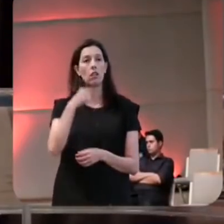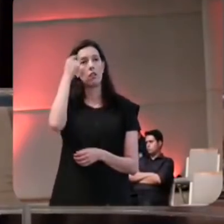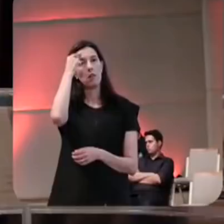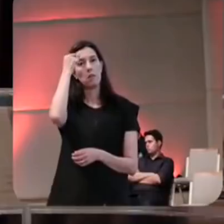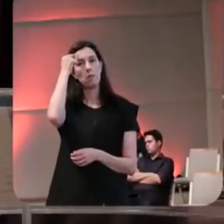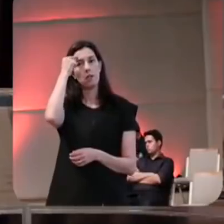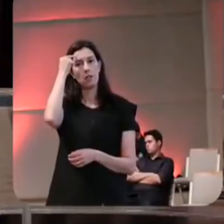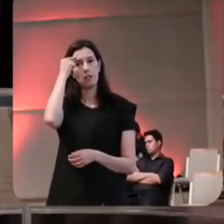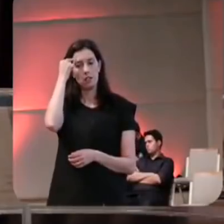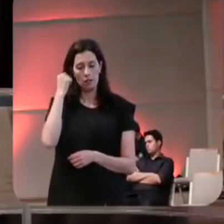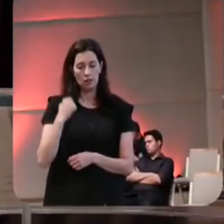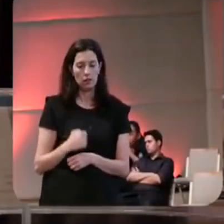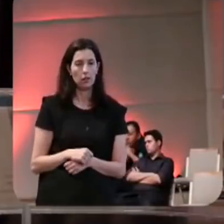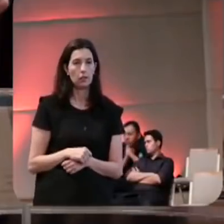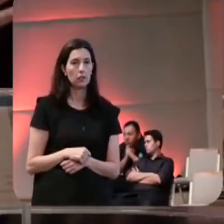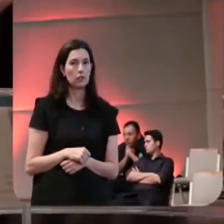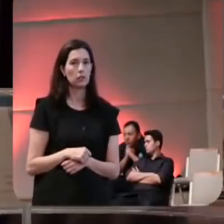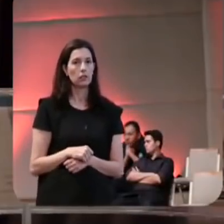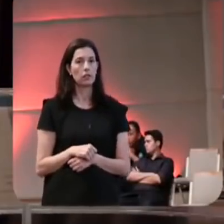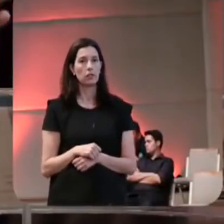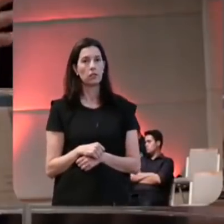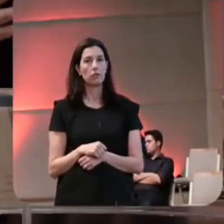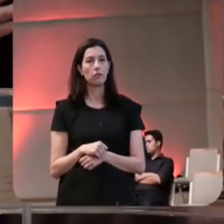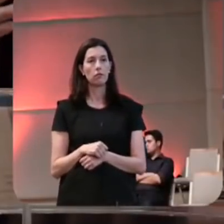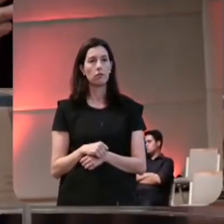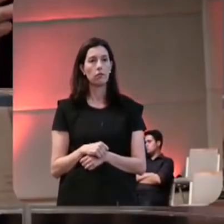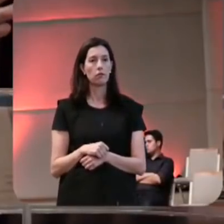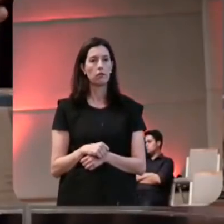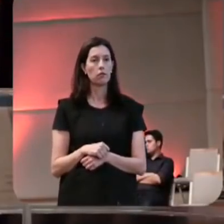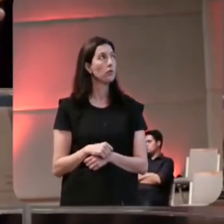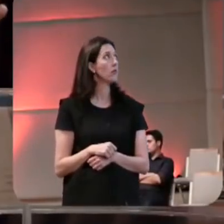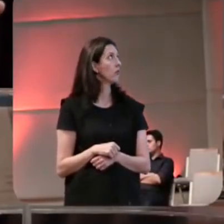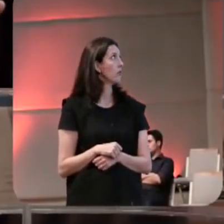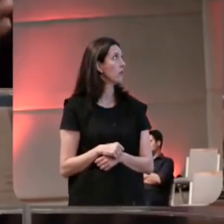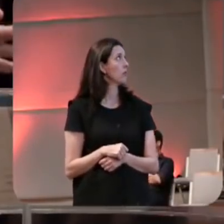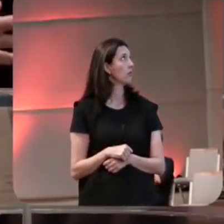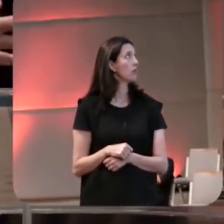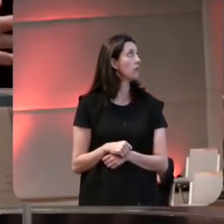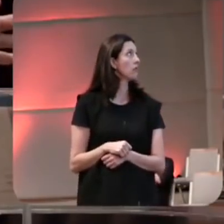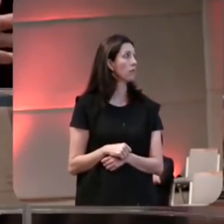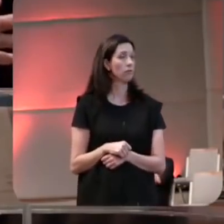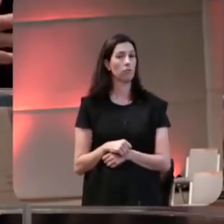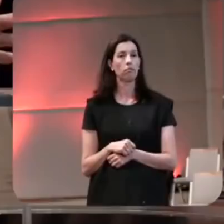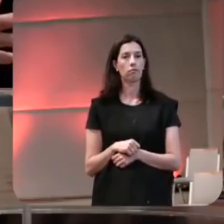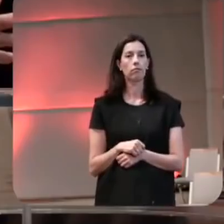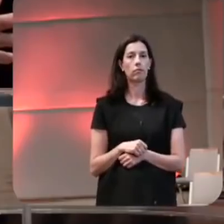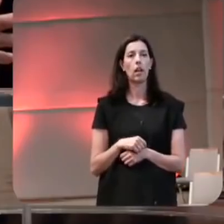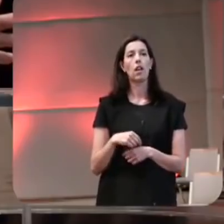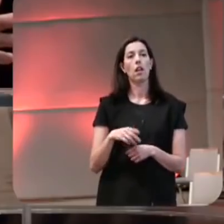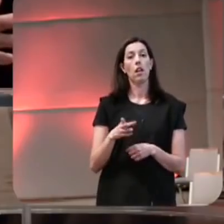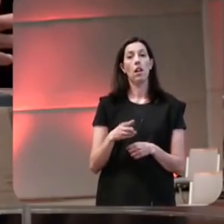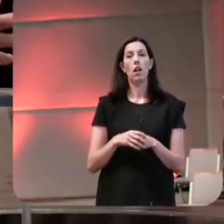na igreja. O que está acontecendo? Pastor, não perco um culto. Estou assistindo pela televisão.